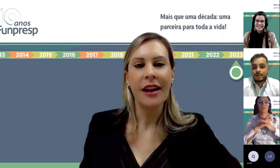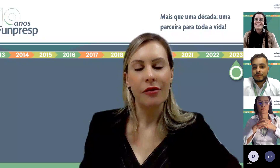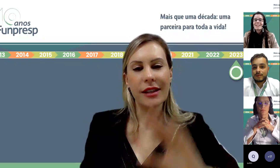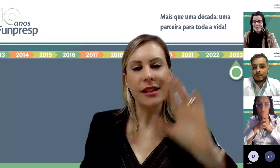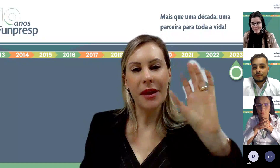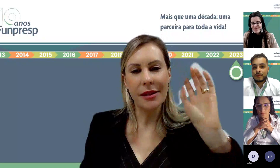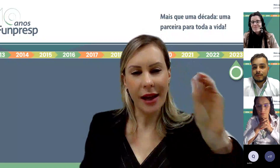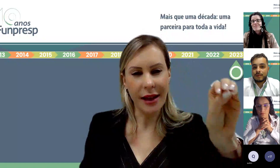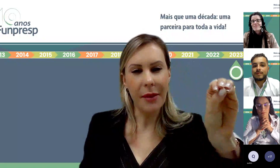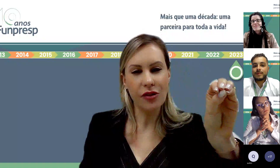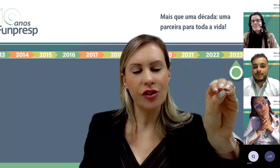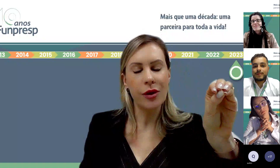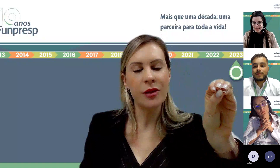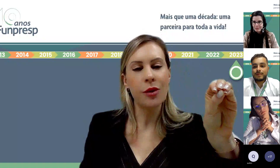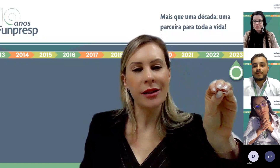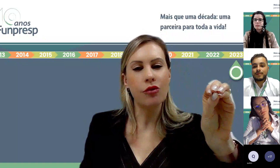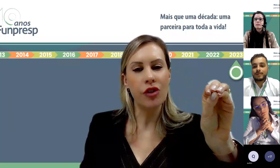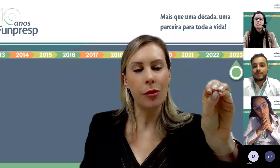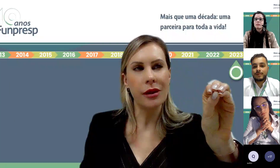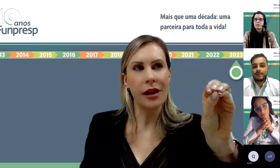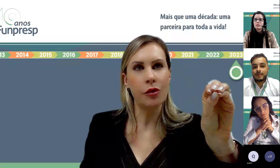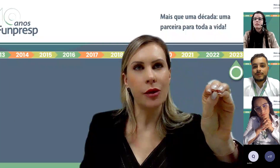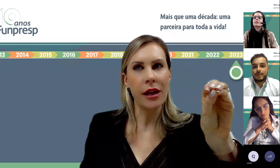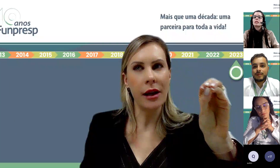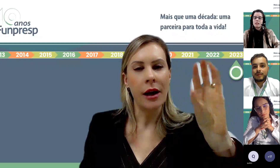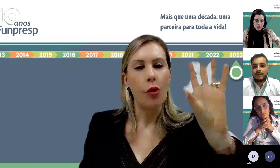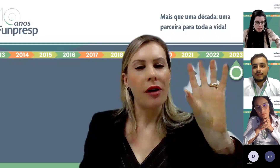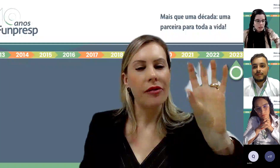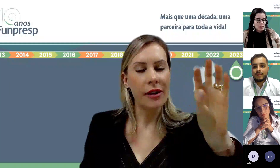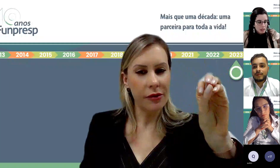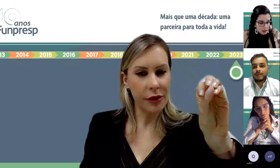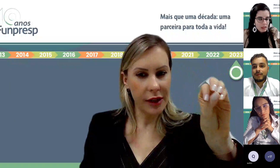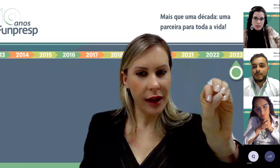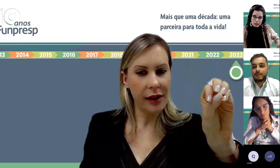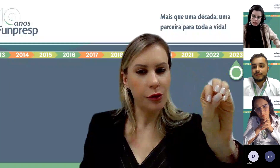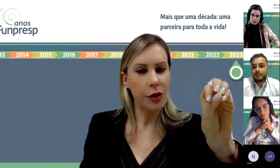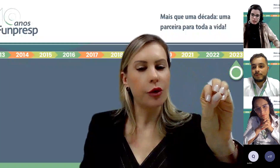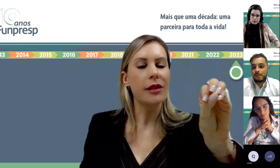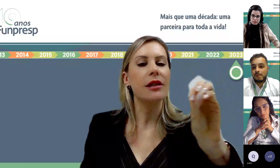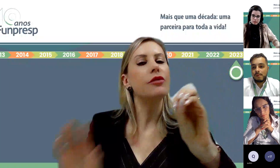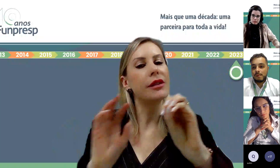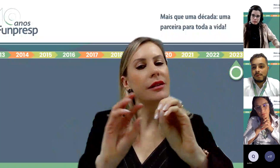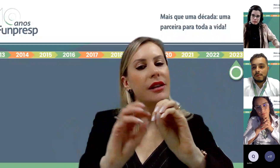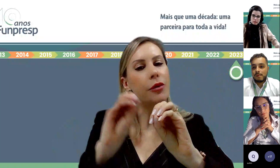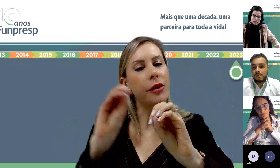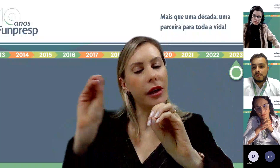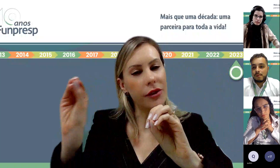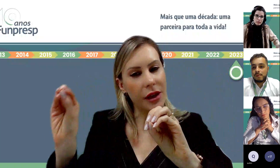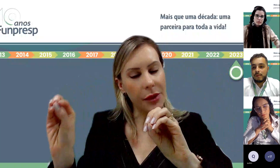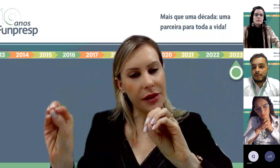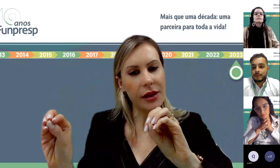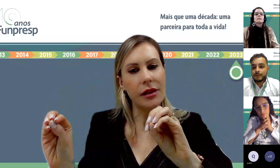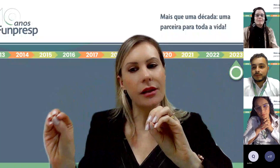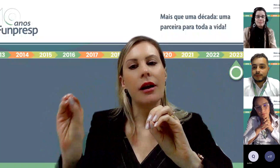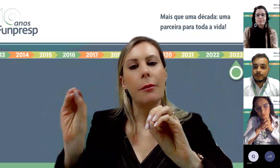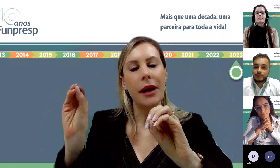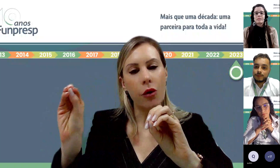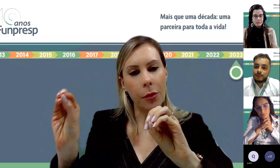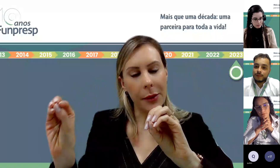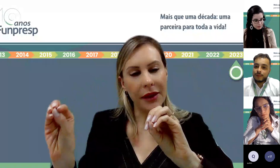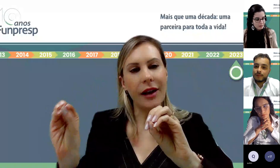mesmo, né? Você saber exatamente a sua situação de aposentadoria. Uma vez que você tem a sua situação, você sabe o que que você